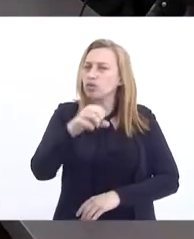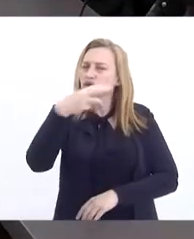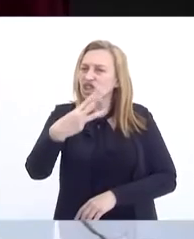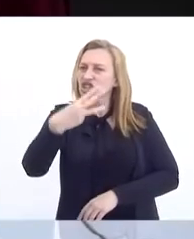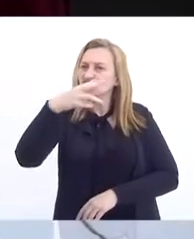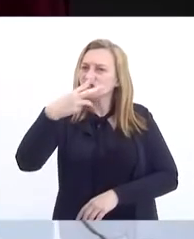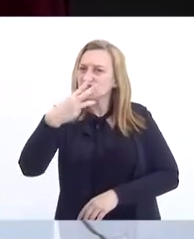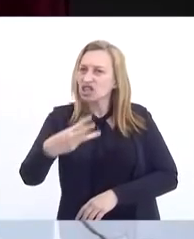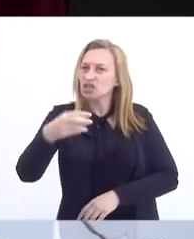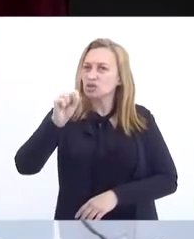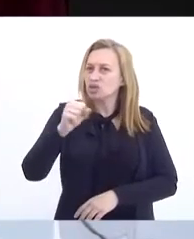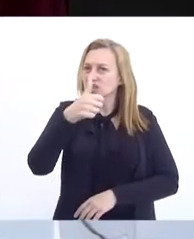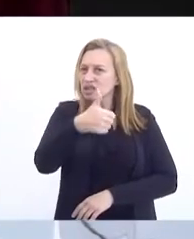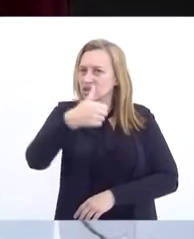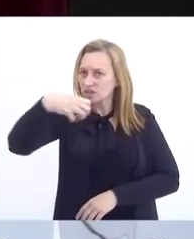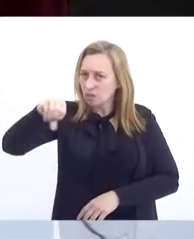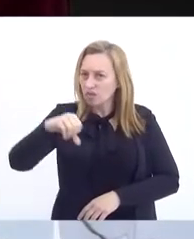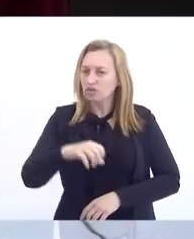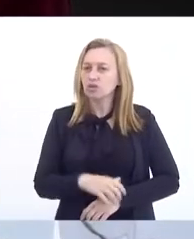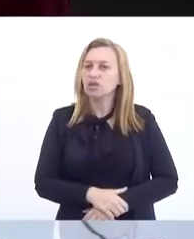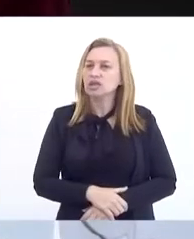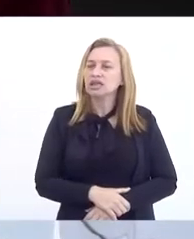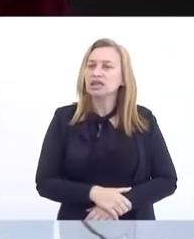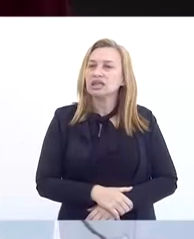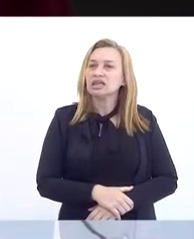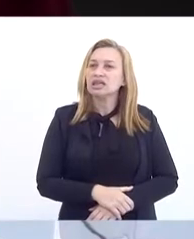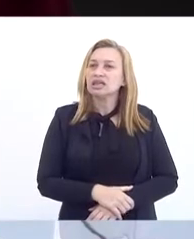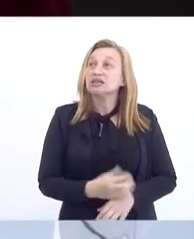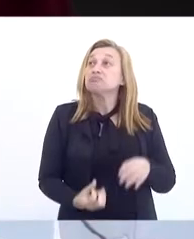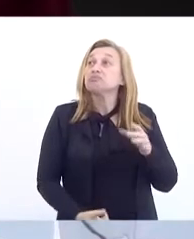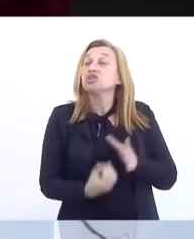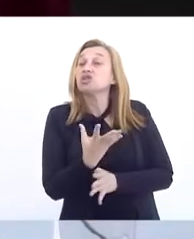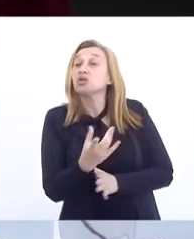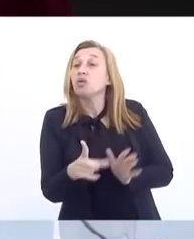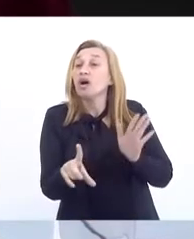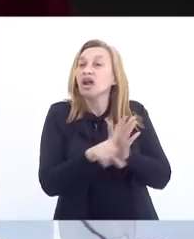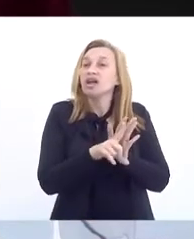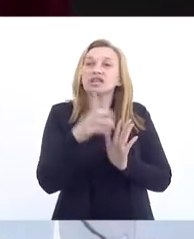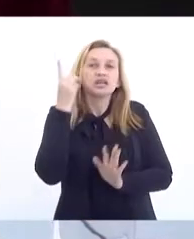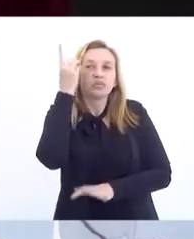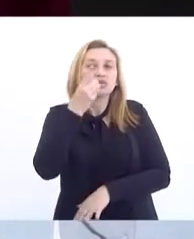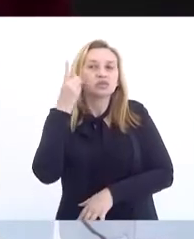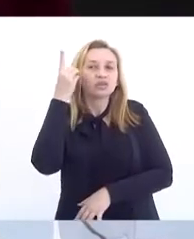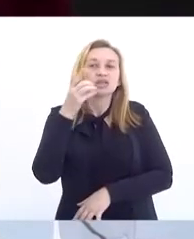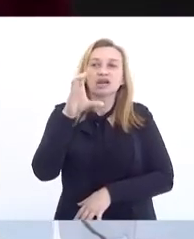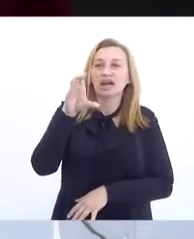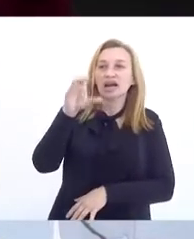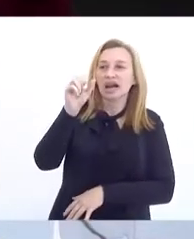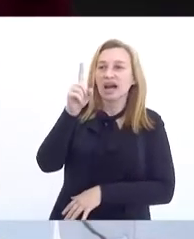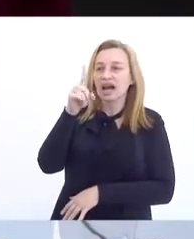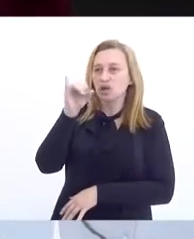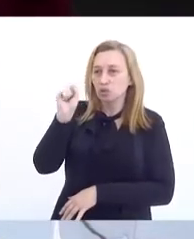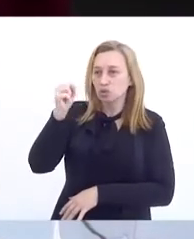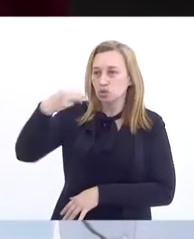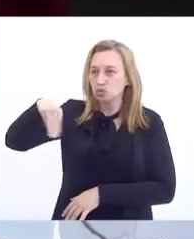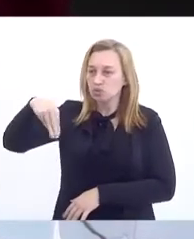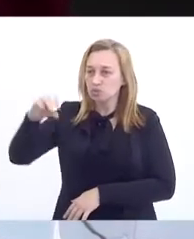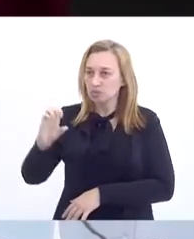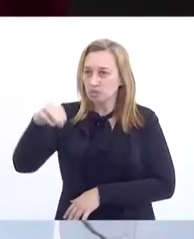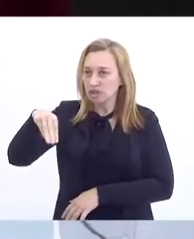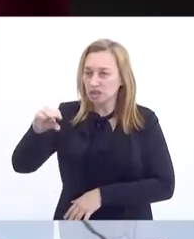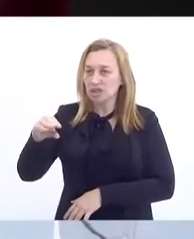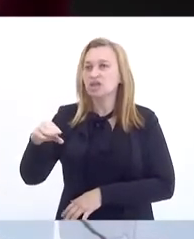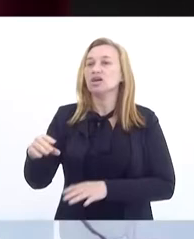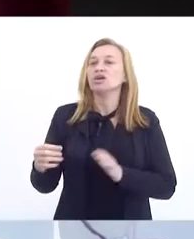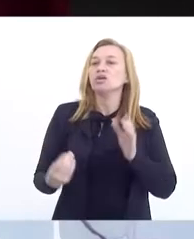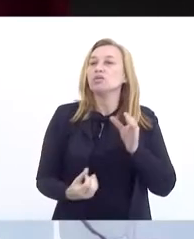8338 de 19. Que o autor é nada mais, nada menos que o deputado Carlos Mink, que institui o